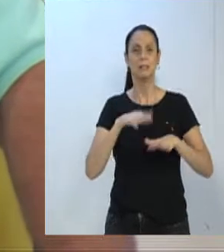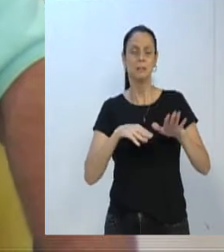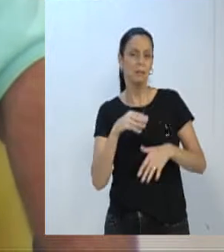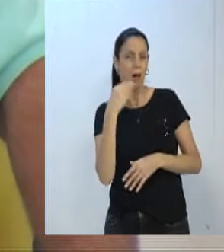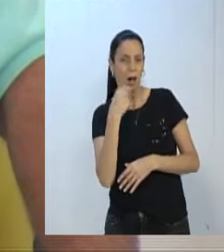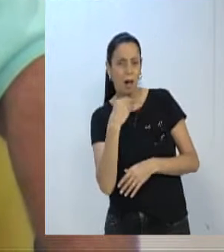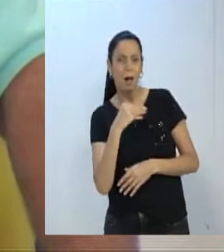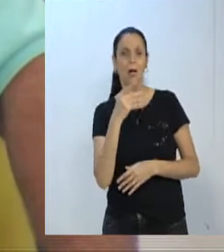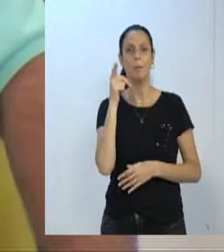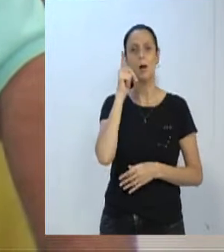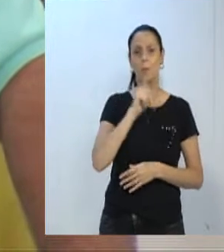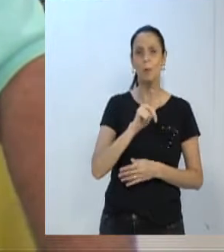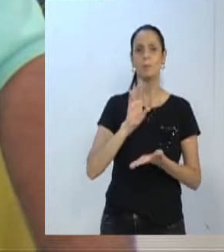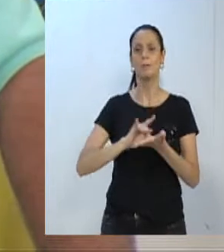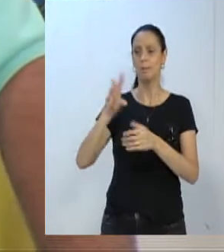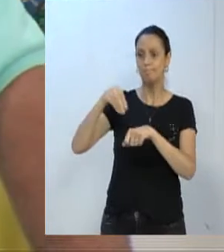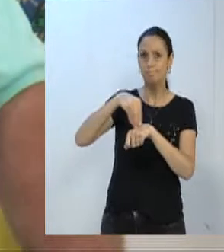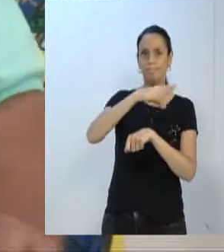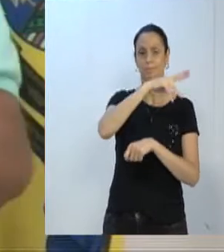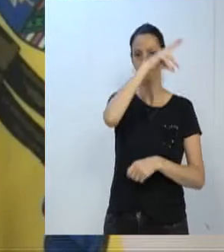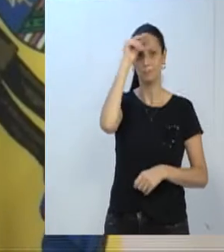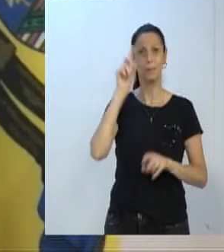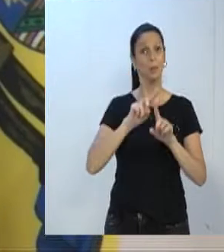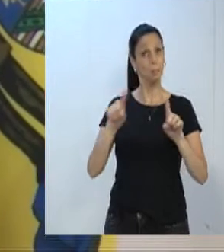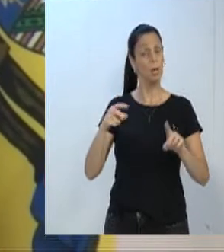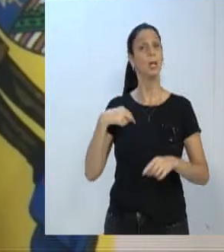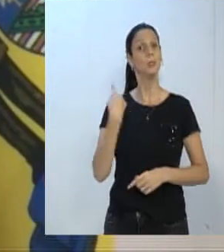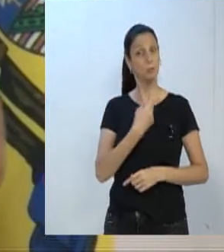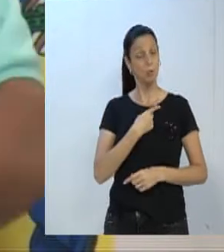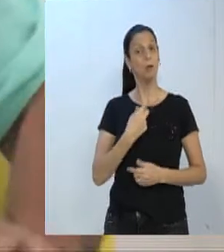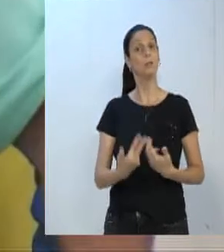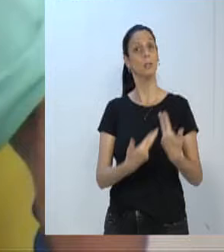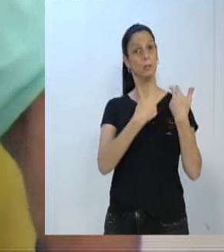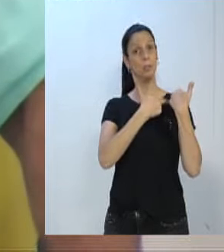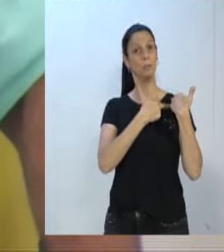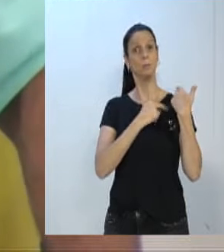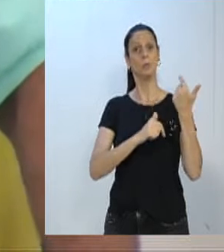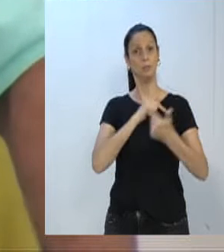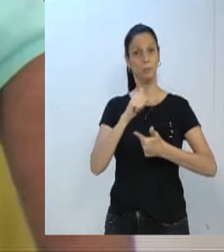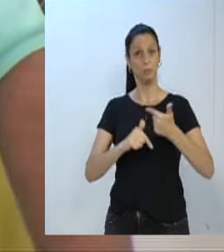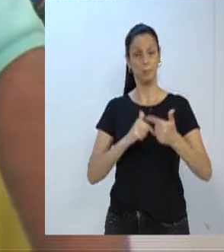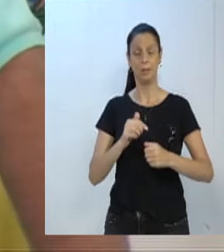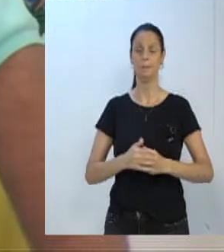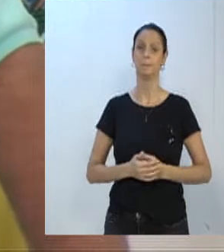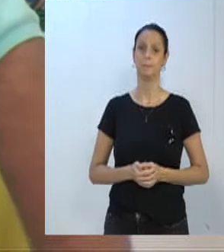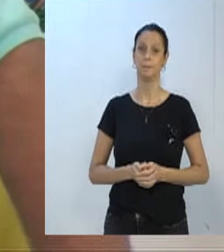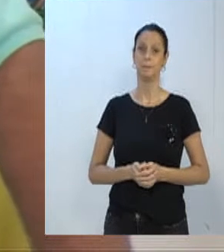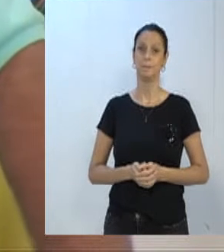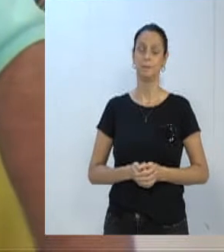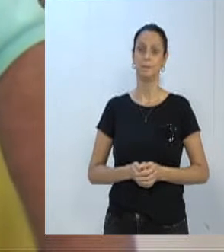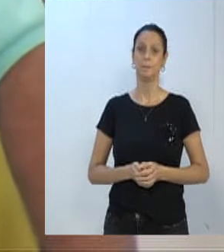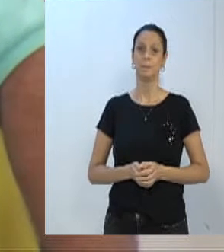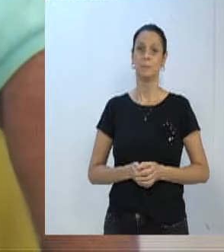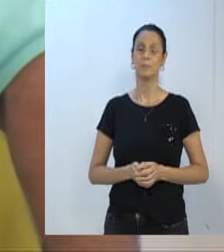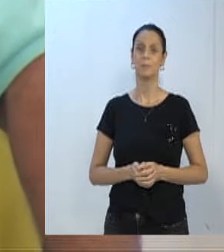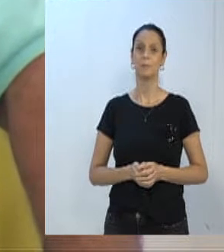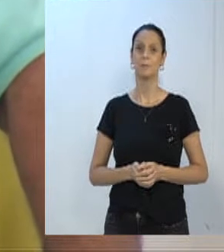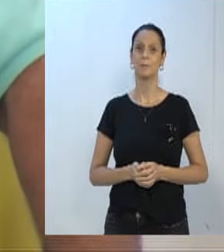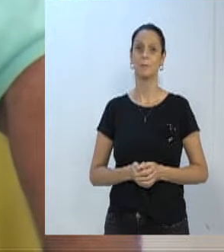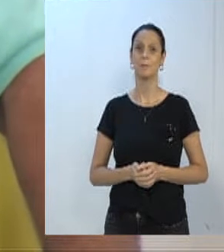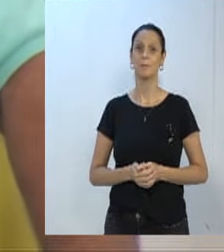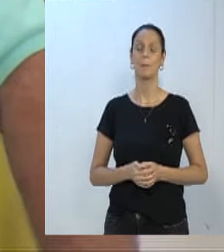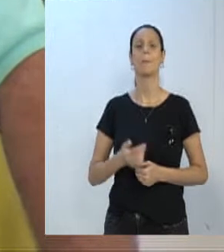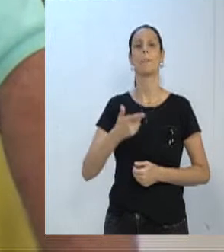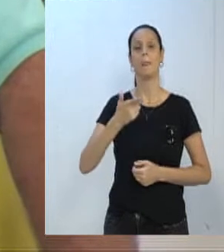esses encanamentos mas a gente faz o nosso trabalho também dando sequência é mais uma mais